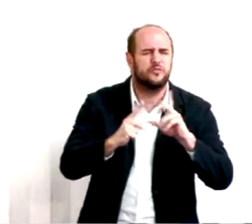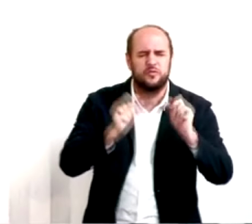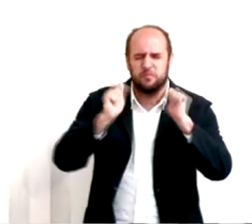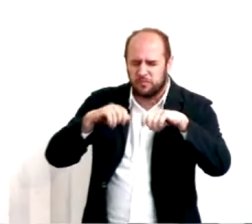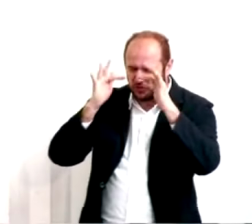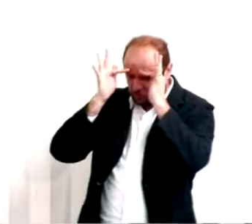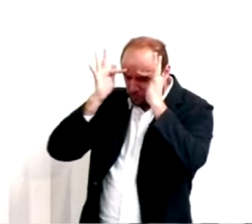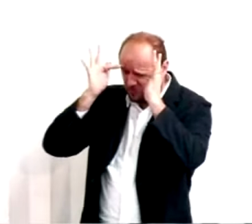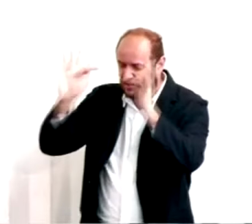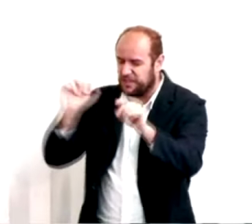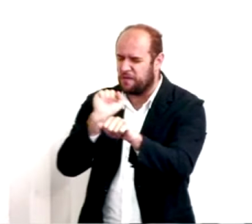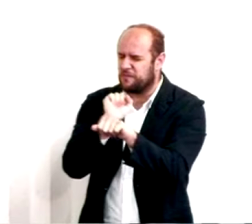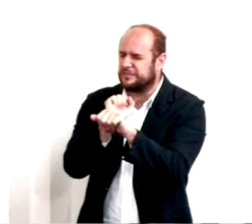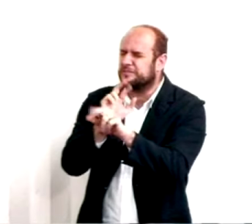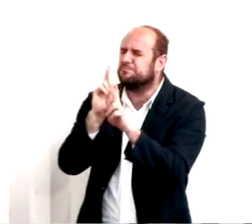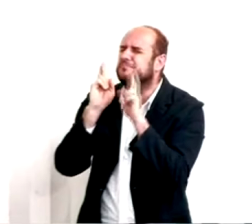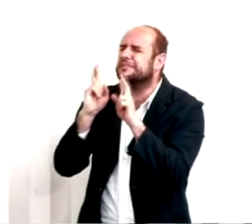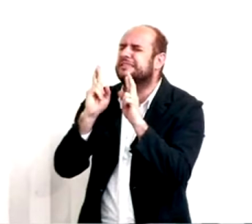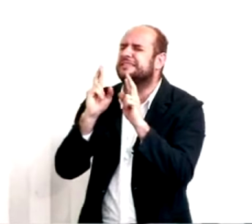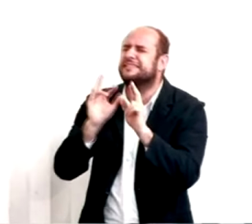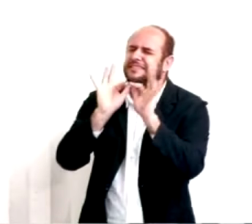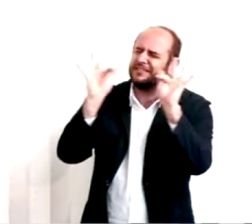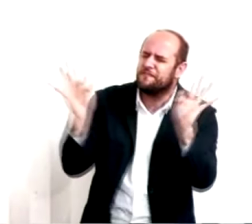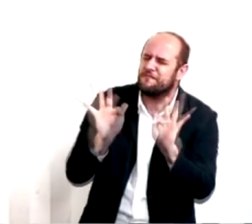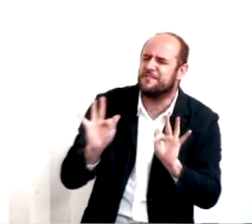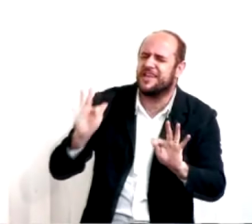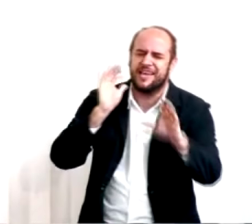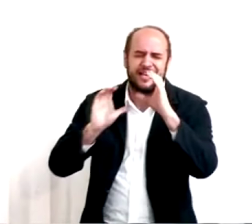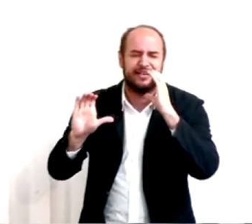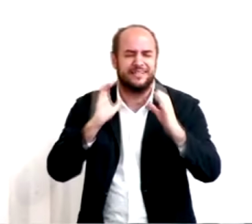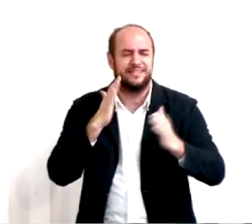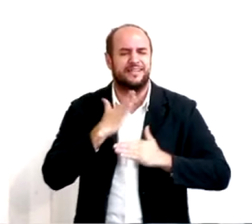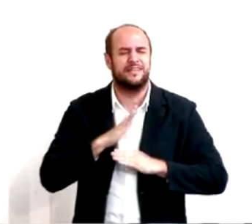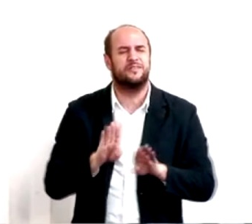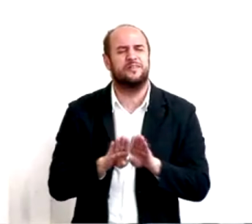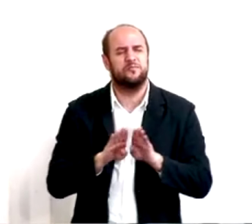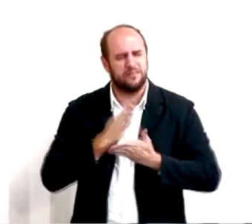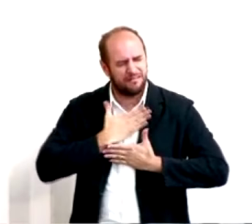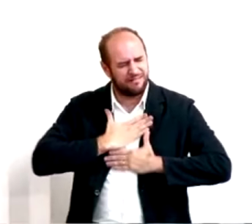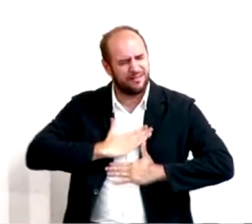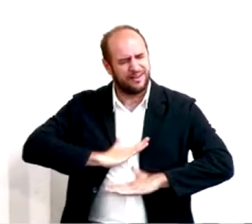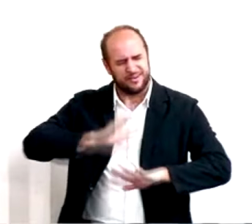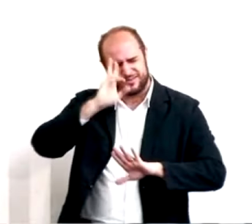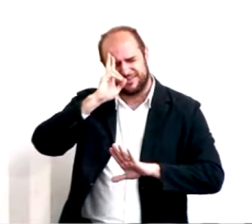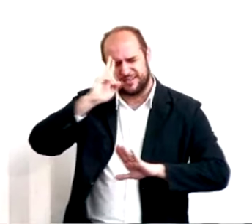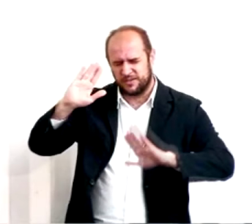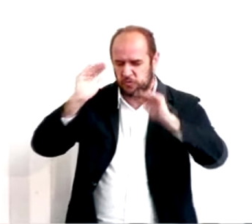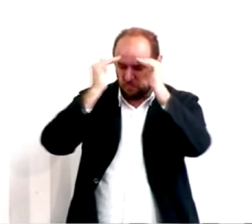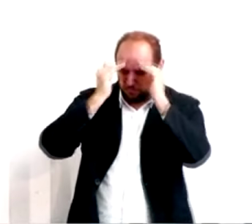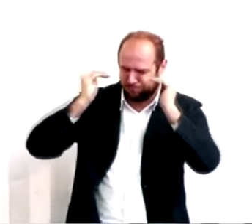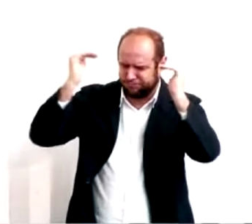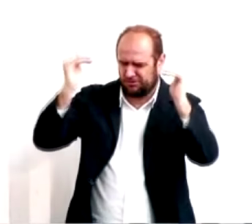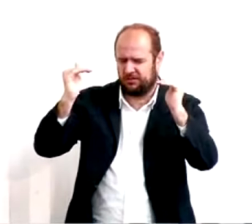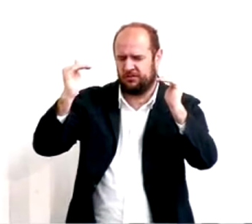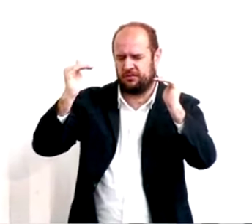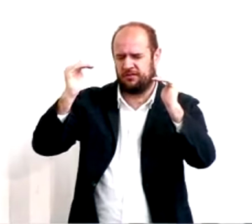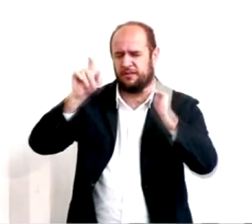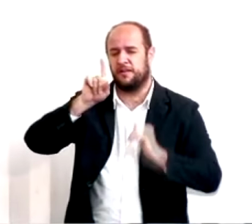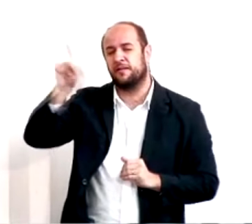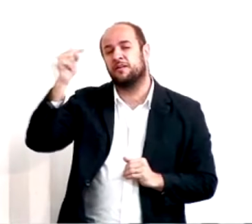encontrada celebrando cantando seja encontrada descansando na soberania do senhor senhor o senhor